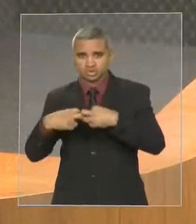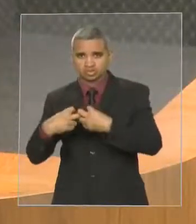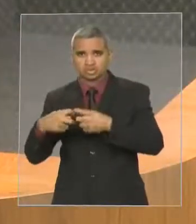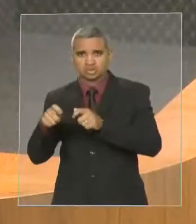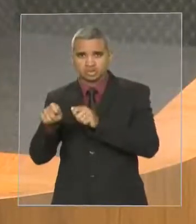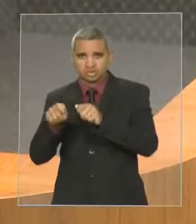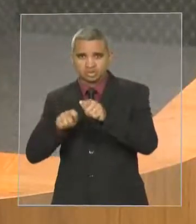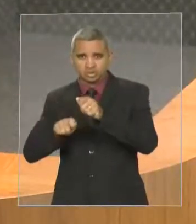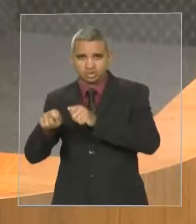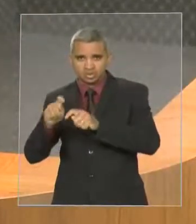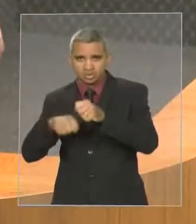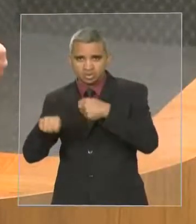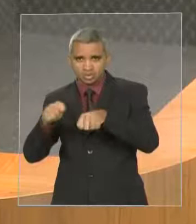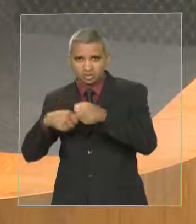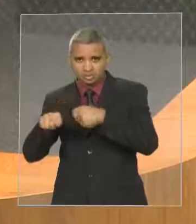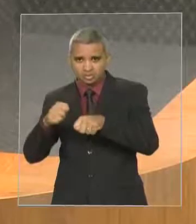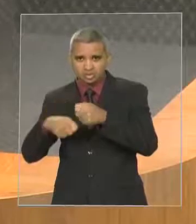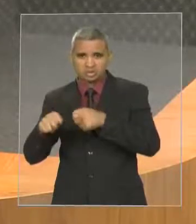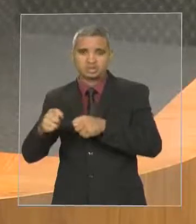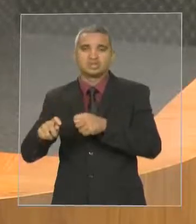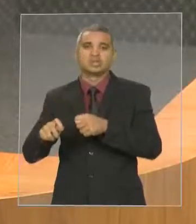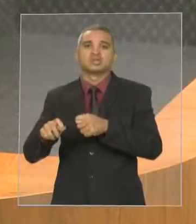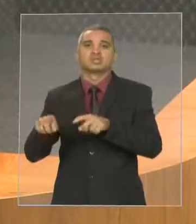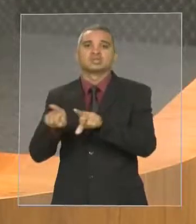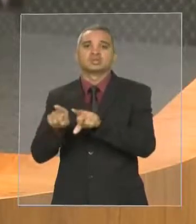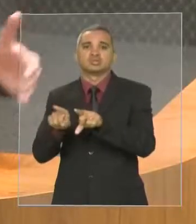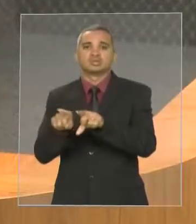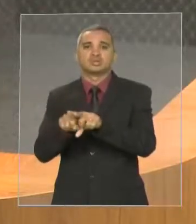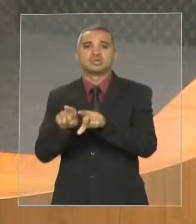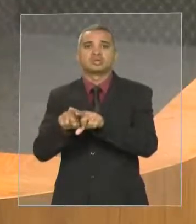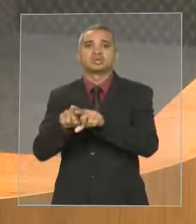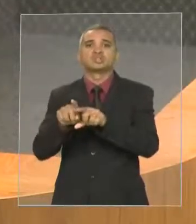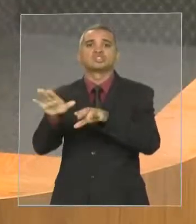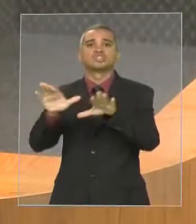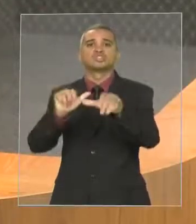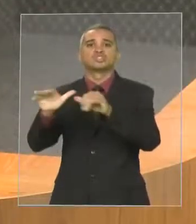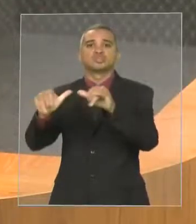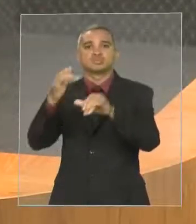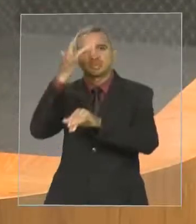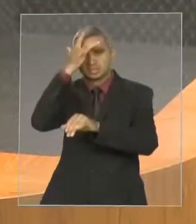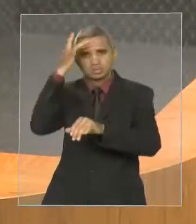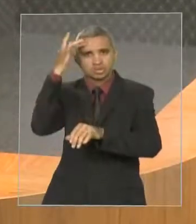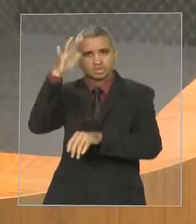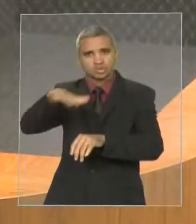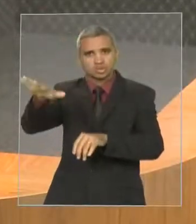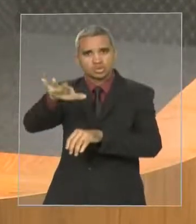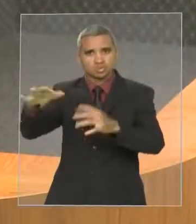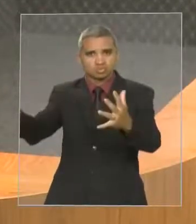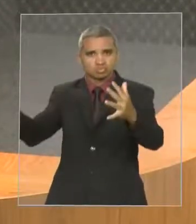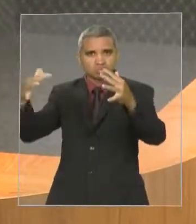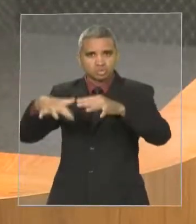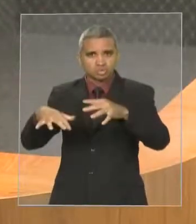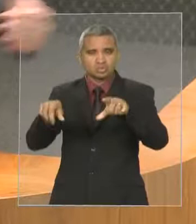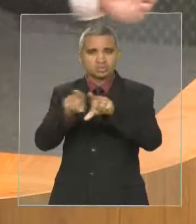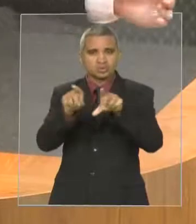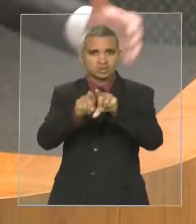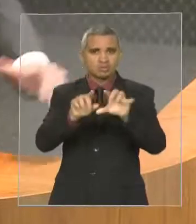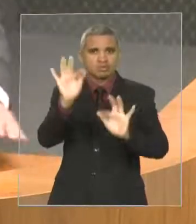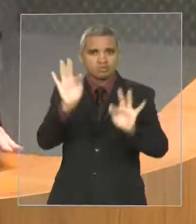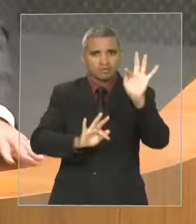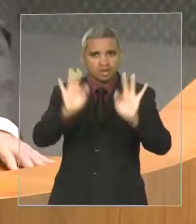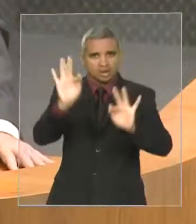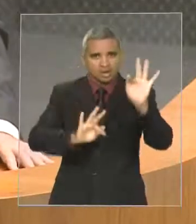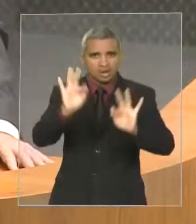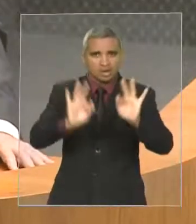Economia, ouvir a sociedade, ouvir a FIEMA, ouvir os trabalhadores e discutir amplamente